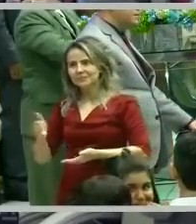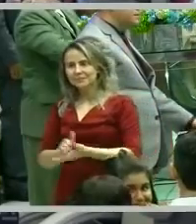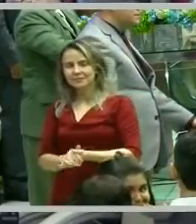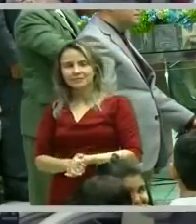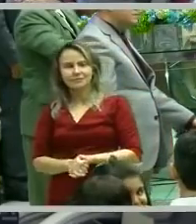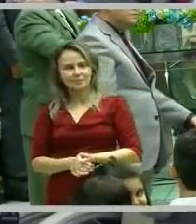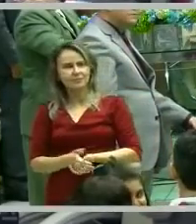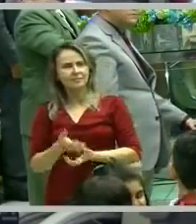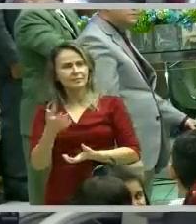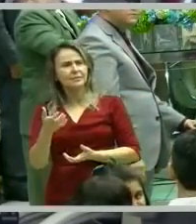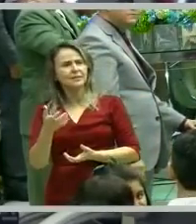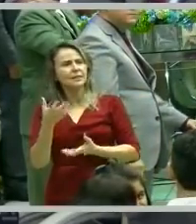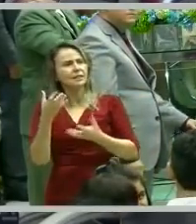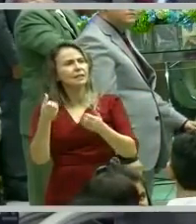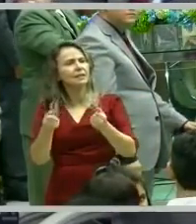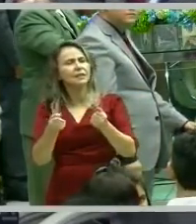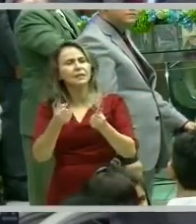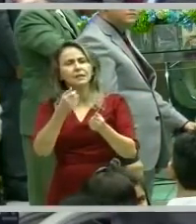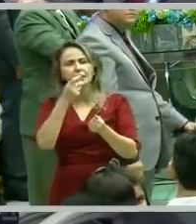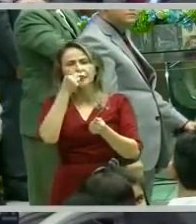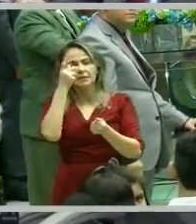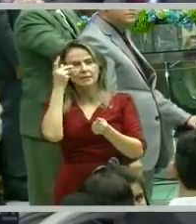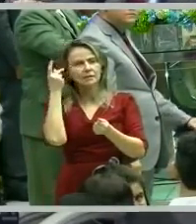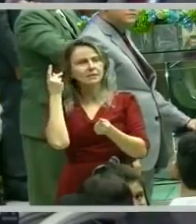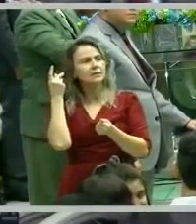Alguém deseja aceitar este Cristo maravilhoso?